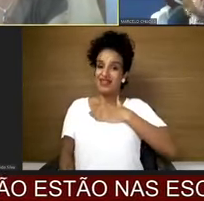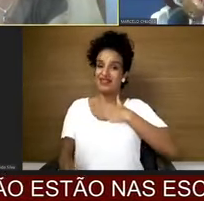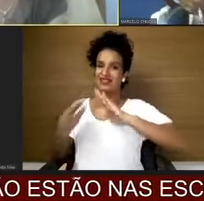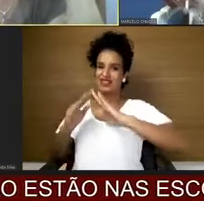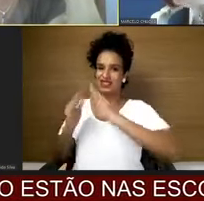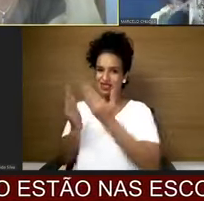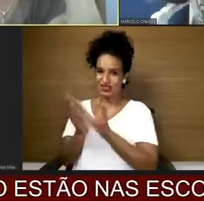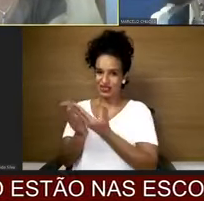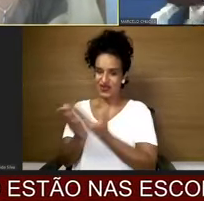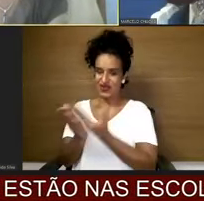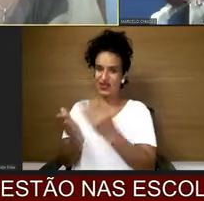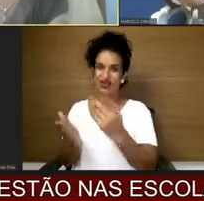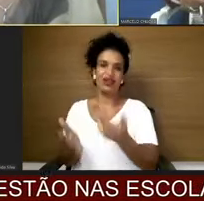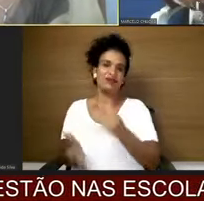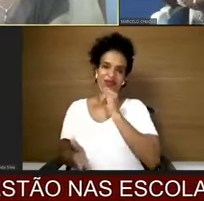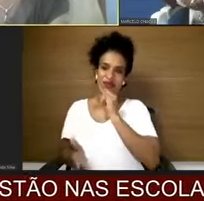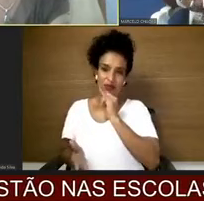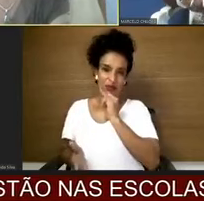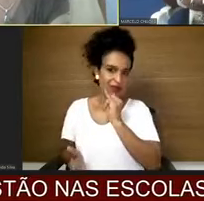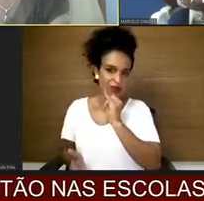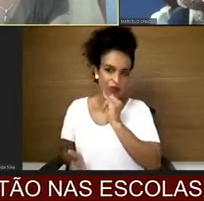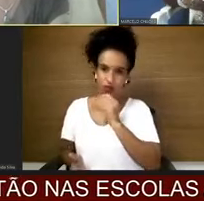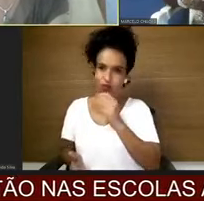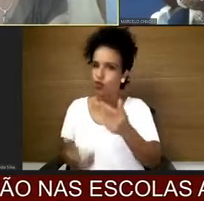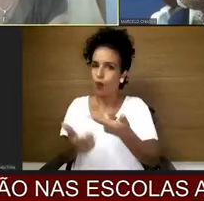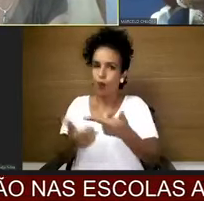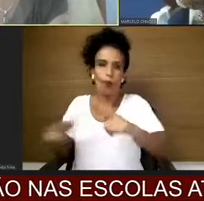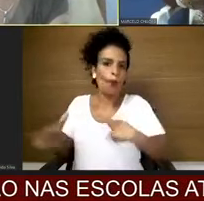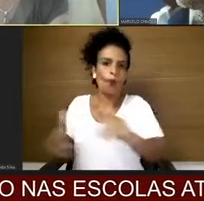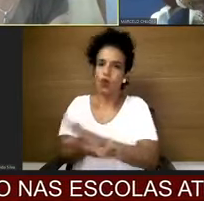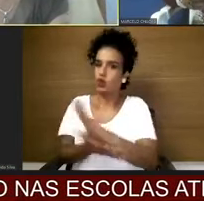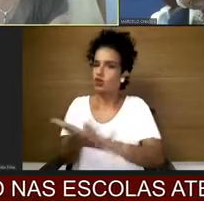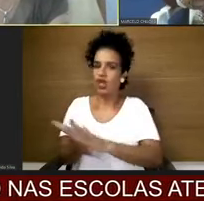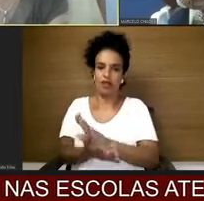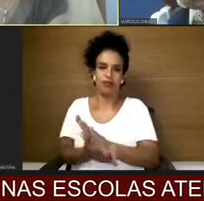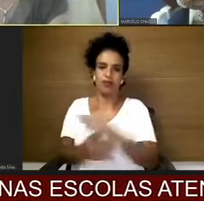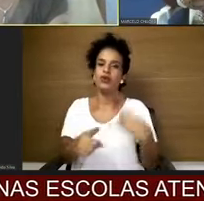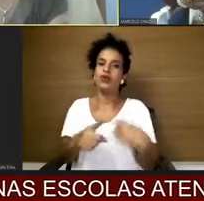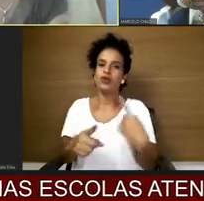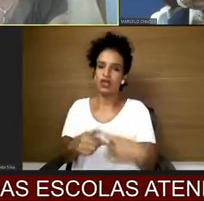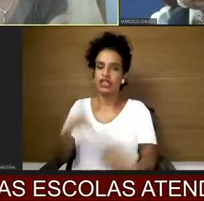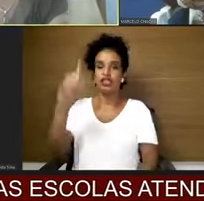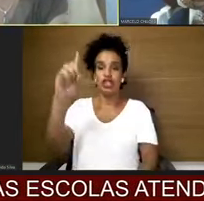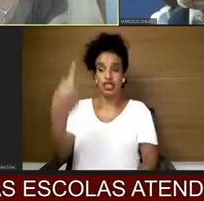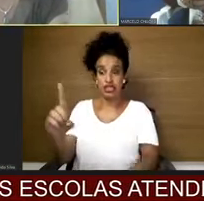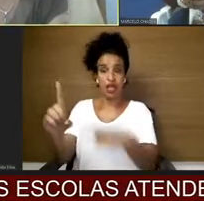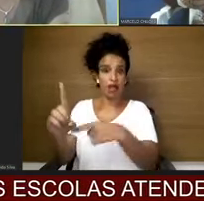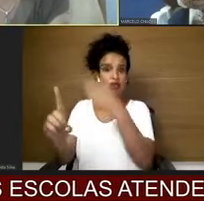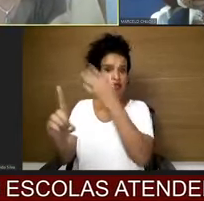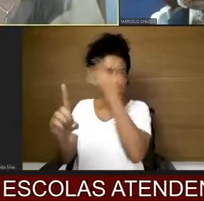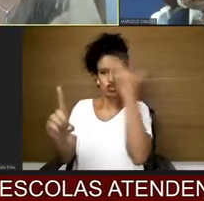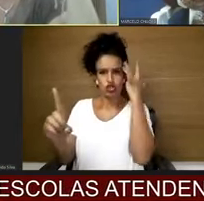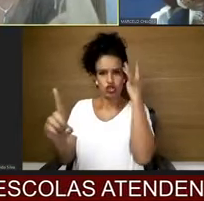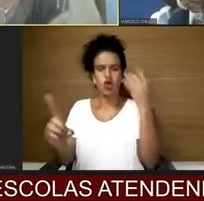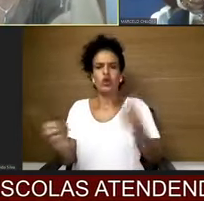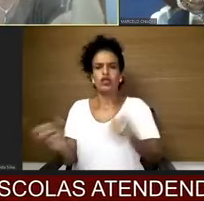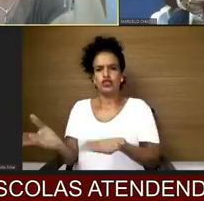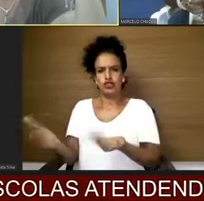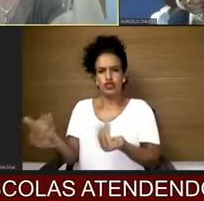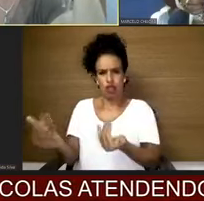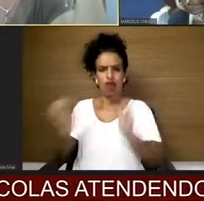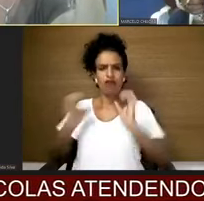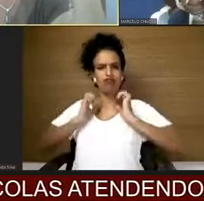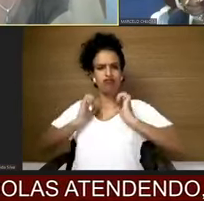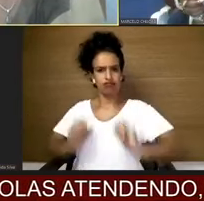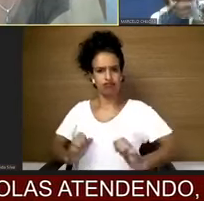situação que não existe, né? Nossa direção, pessoal novo, muito, muito responsável, muito ético com